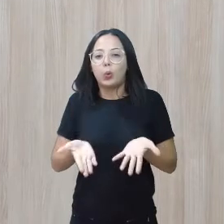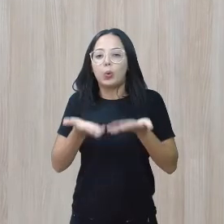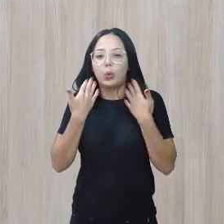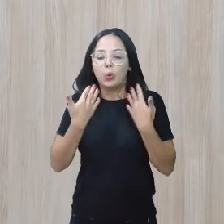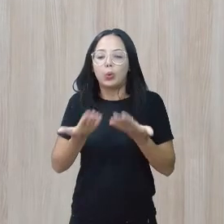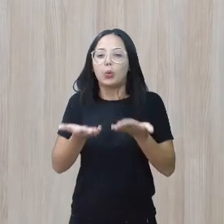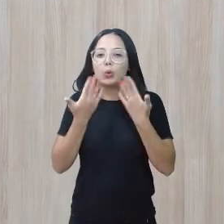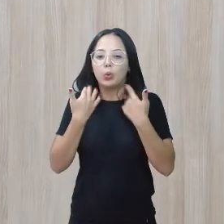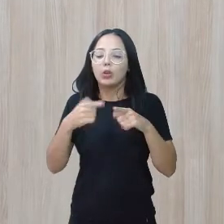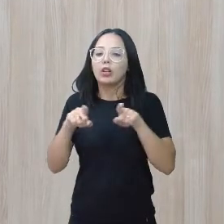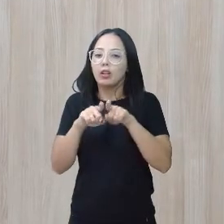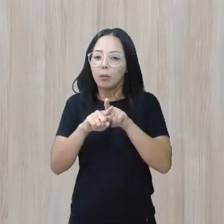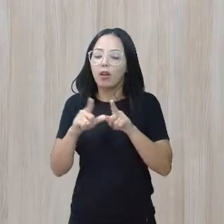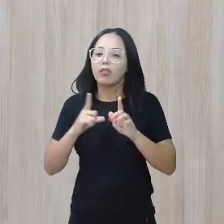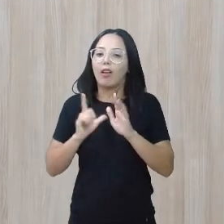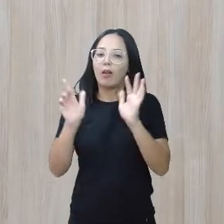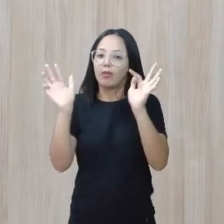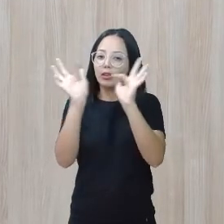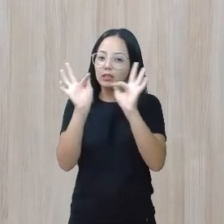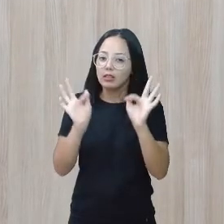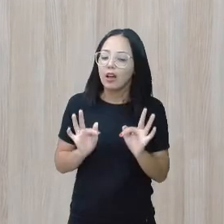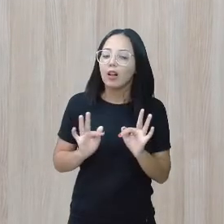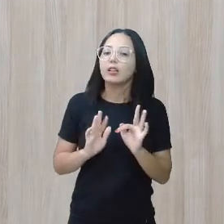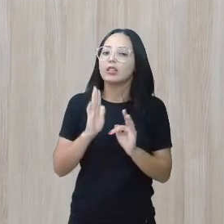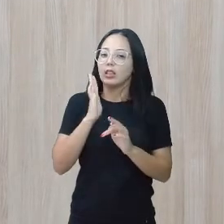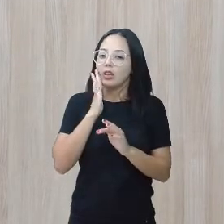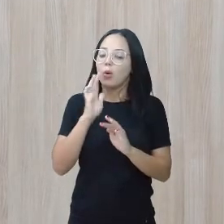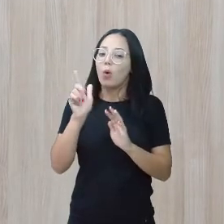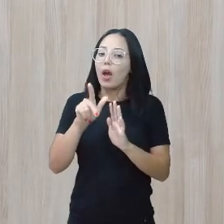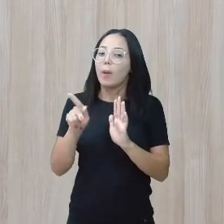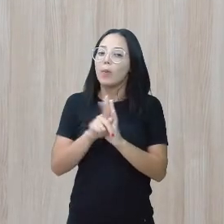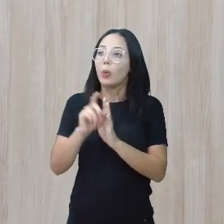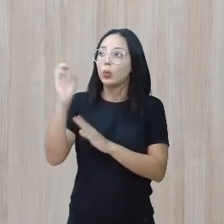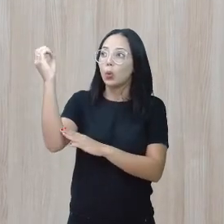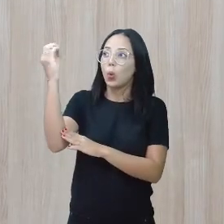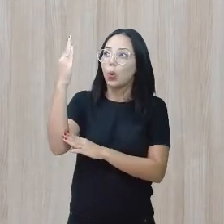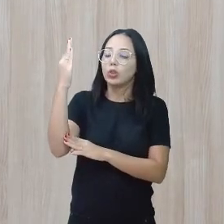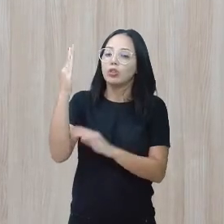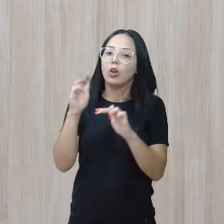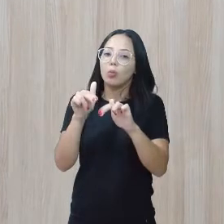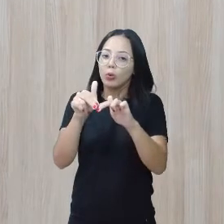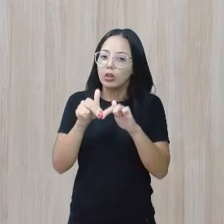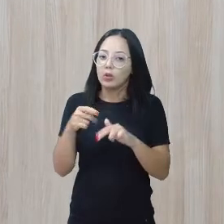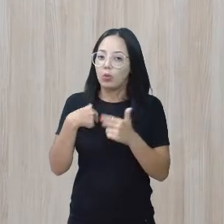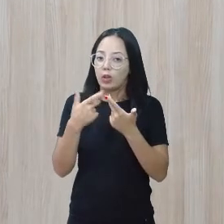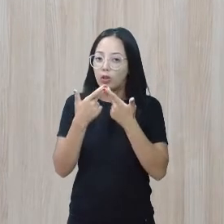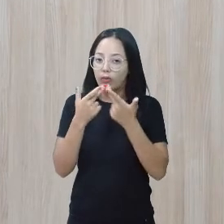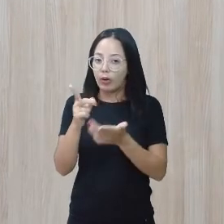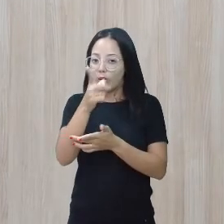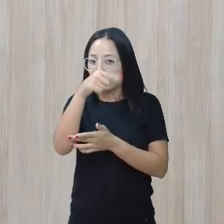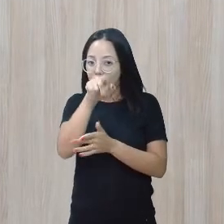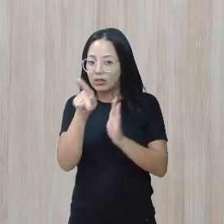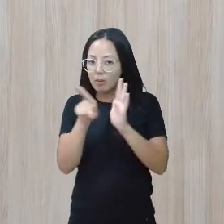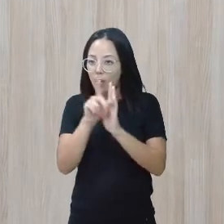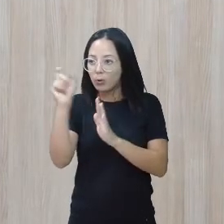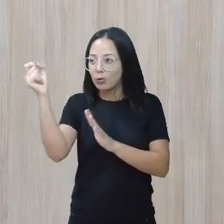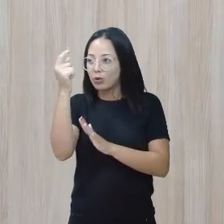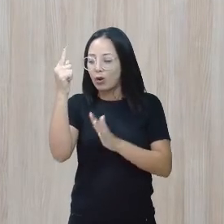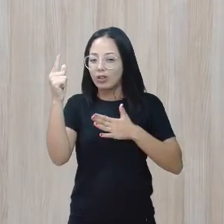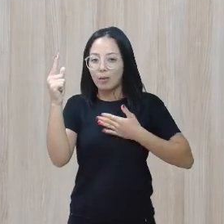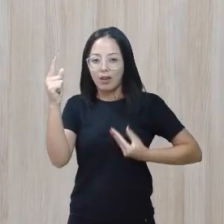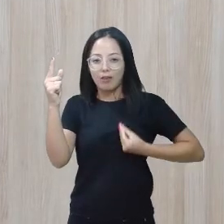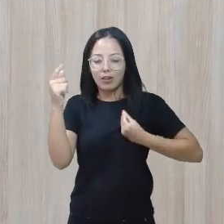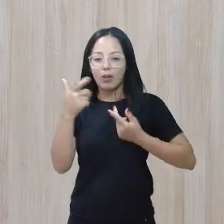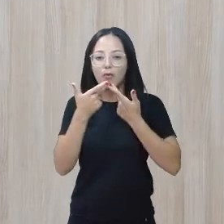gente certa felicidade, que é um ponto de luz. Então, quando eu digo que você é o sol da minha vida, eu estou dizendo que